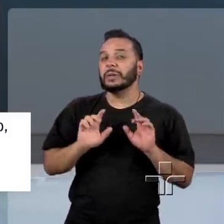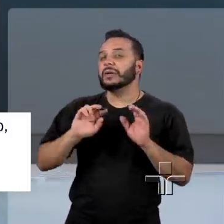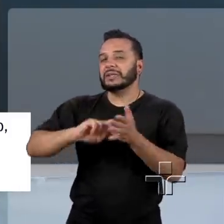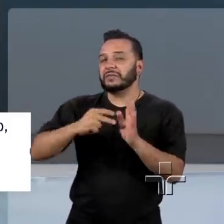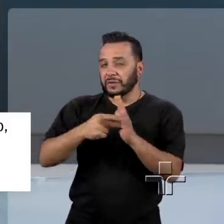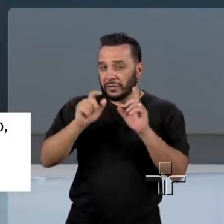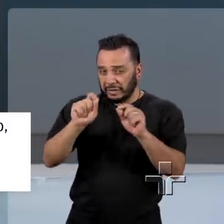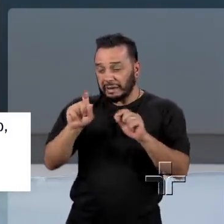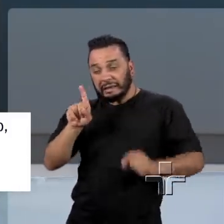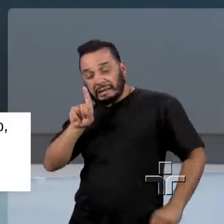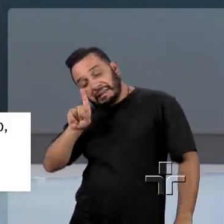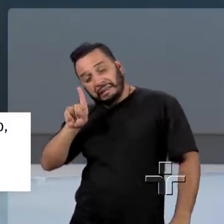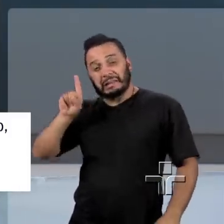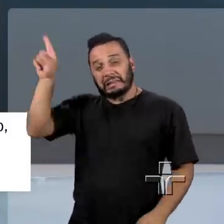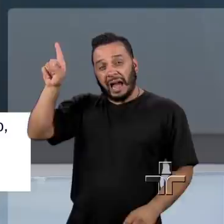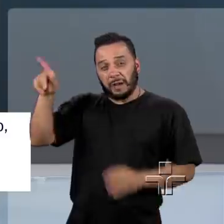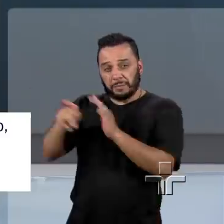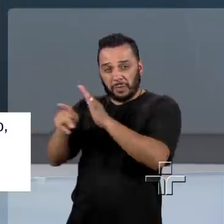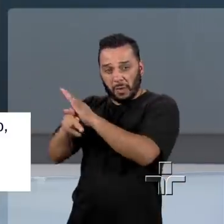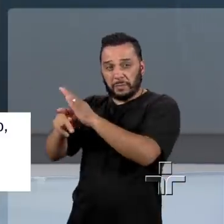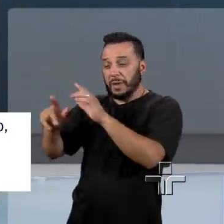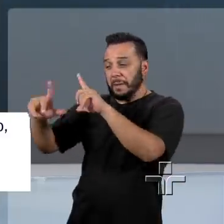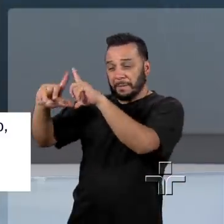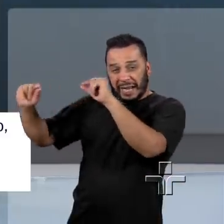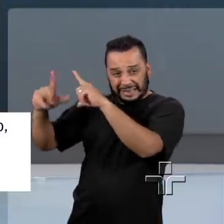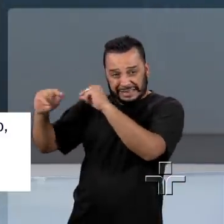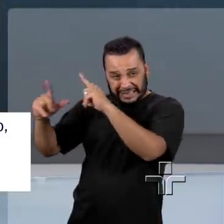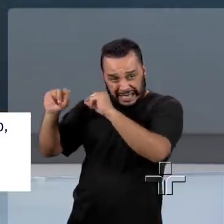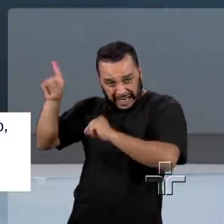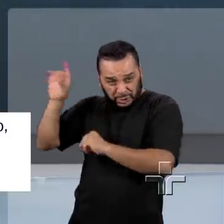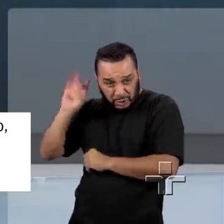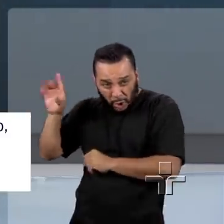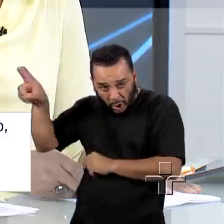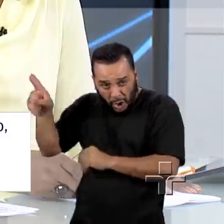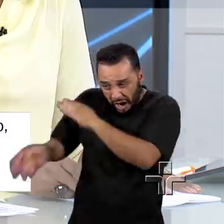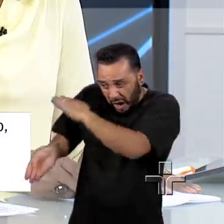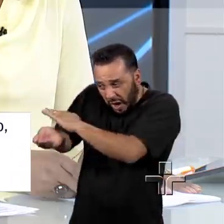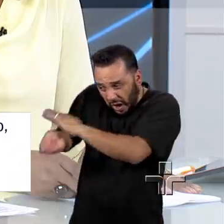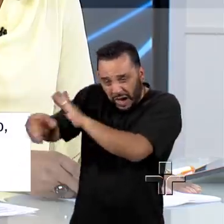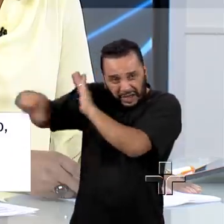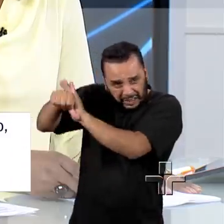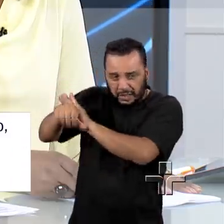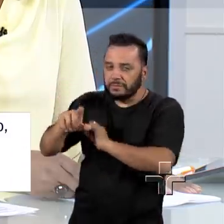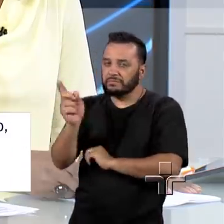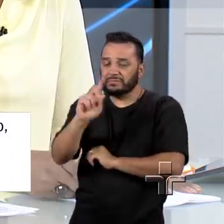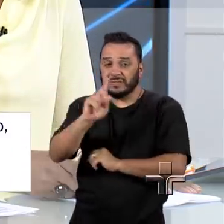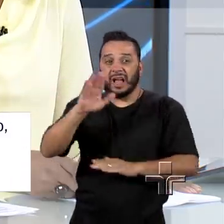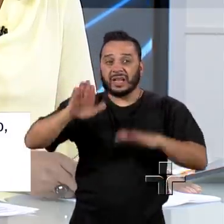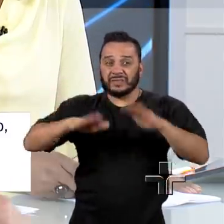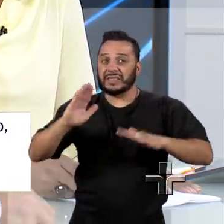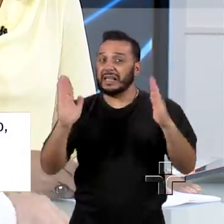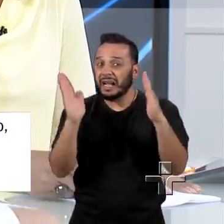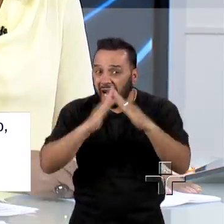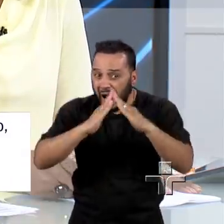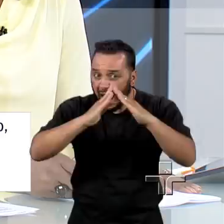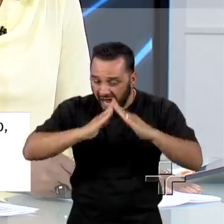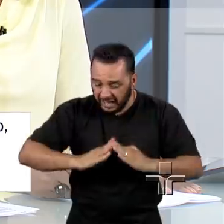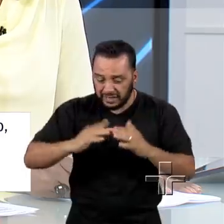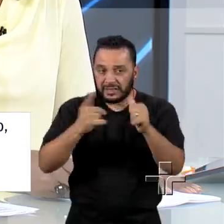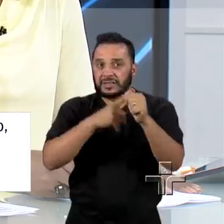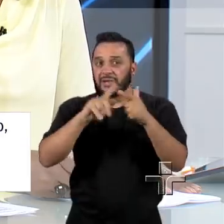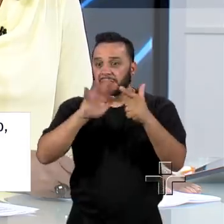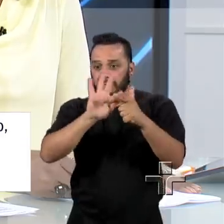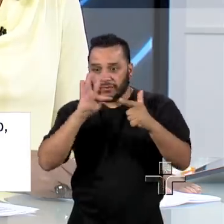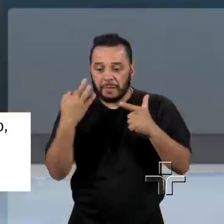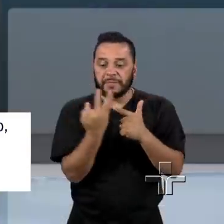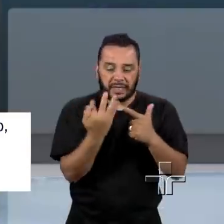muitas vezes, está arraigada no cotidiano em pequenos gestos, que tem que ser combatido dentro de casa, na família, na empresa,